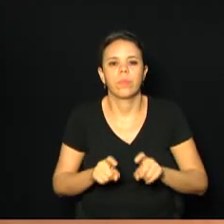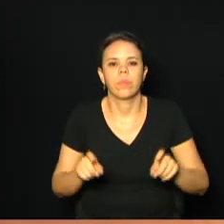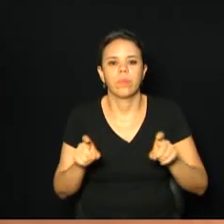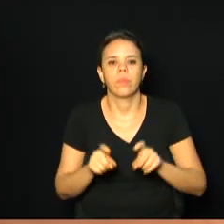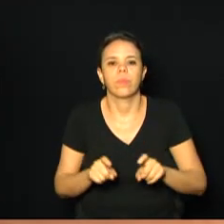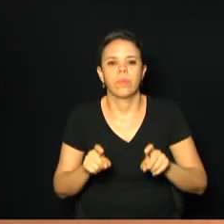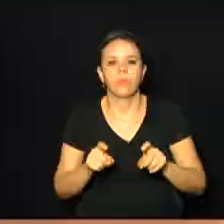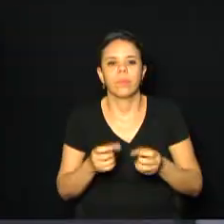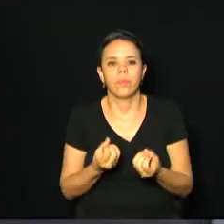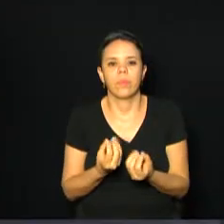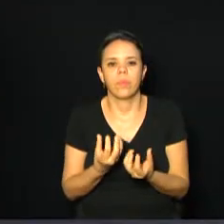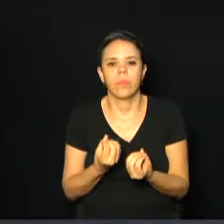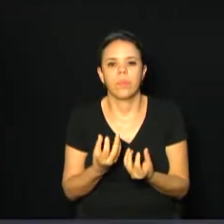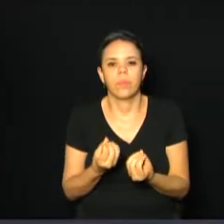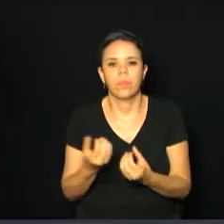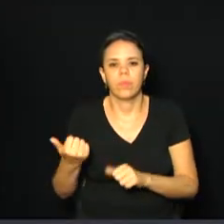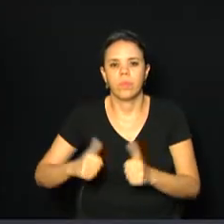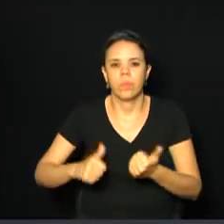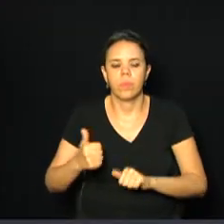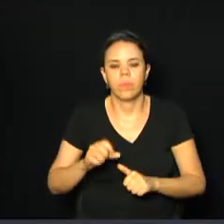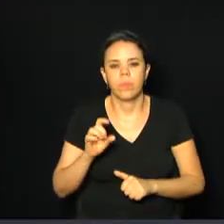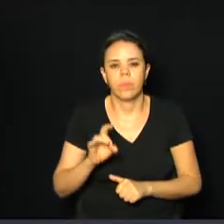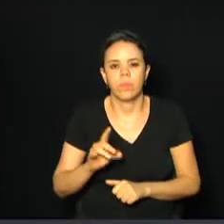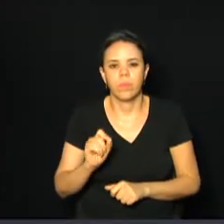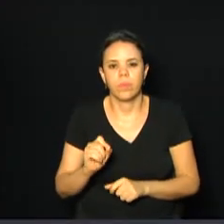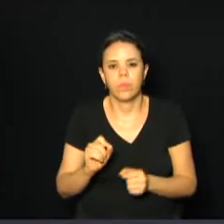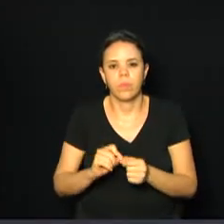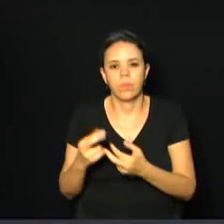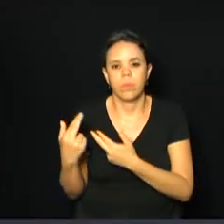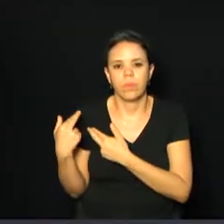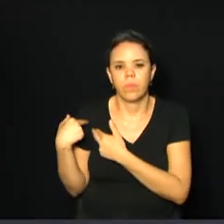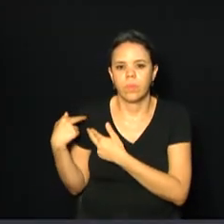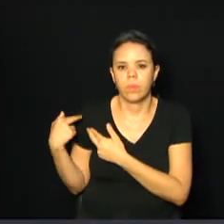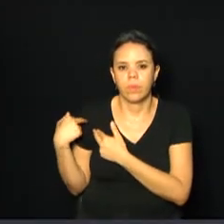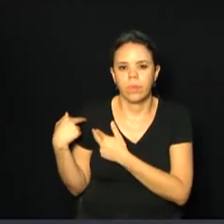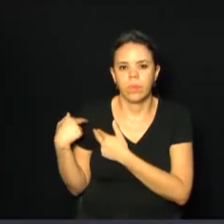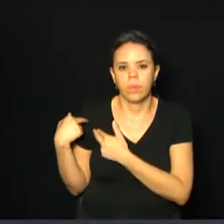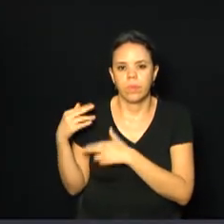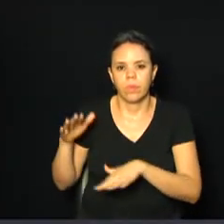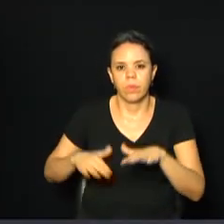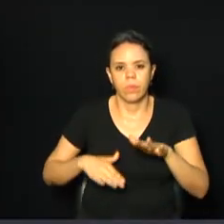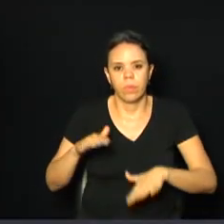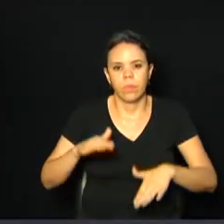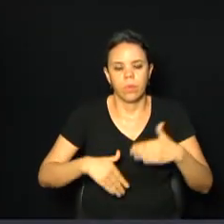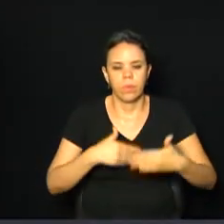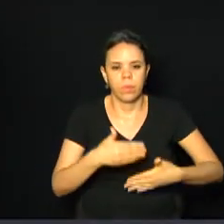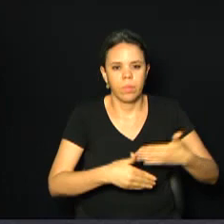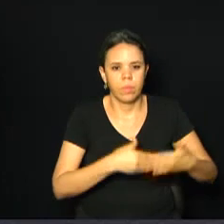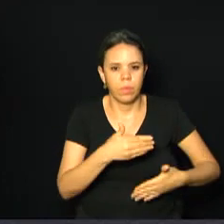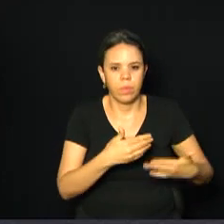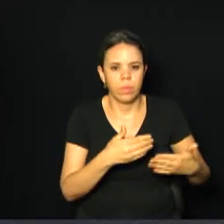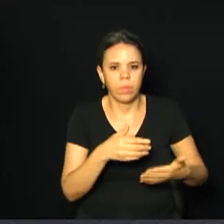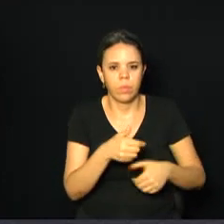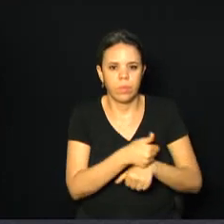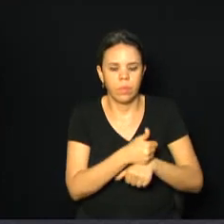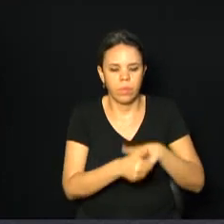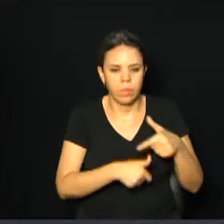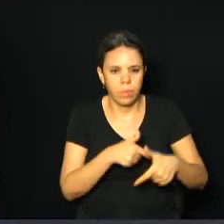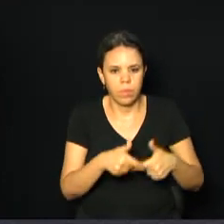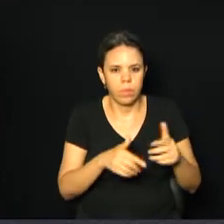que tramitar apenas com quem faz parte de determinado processo. Tá certo?